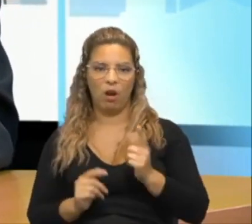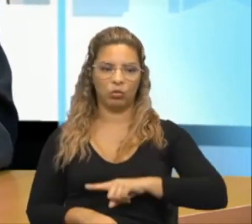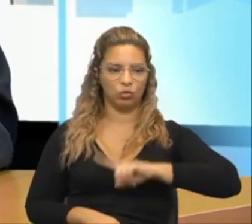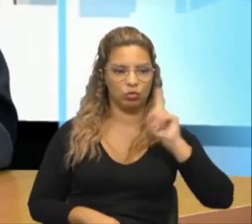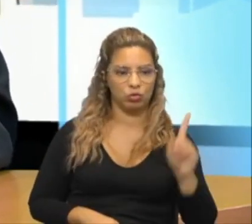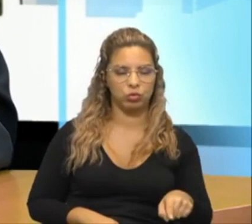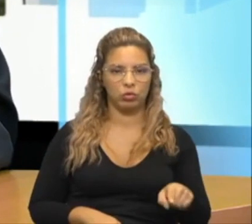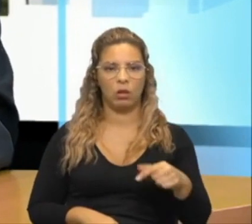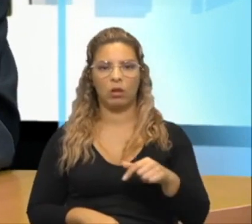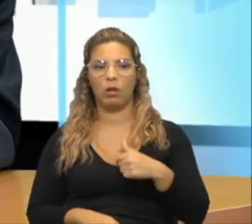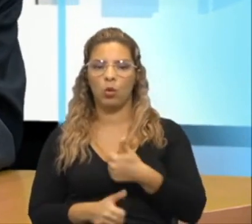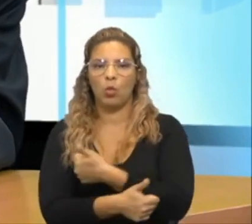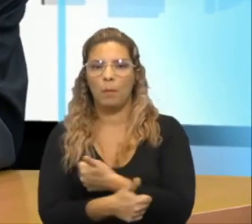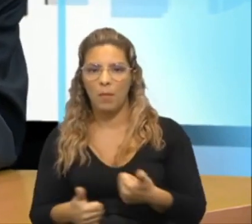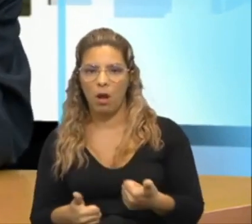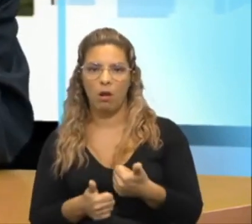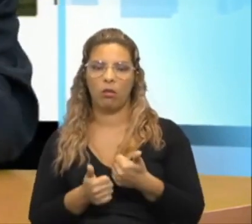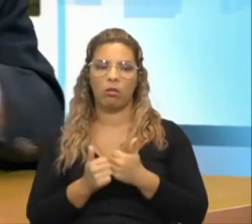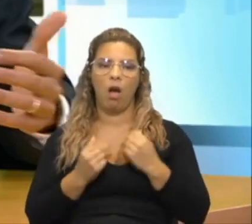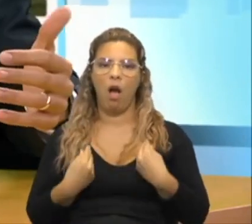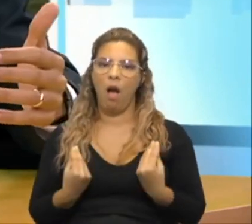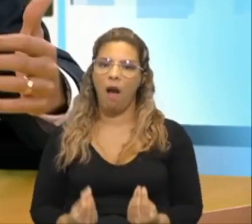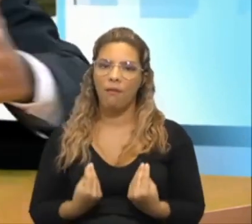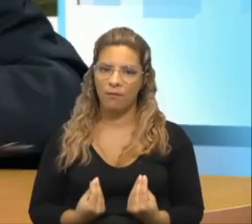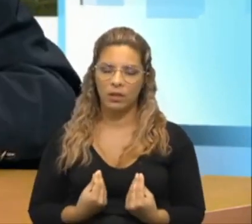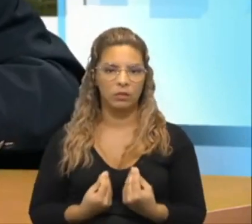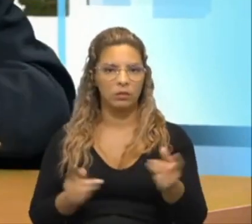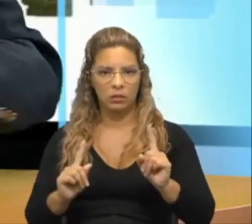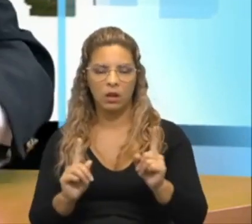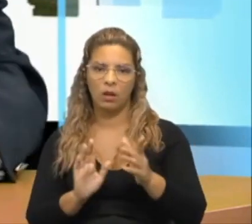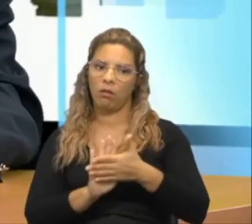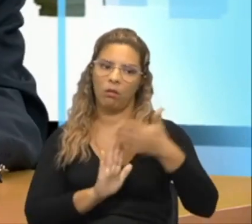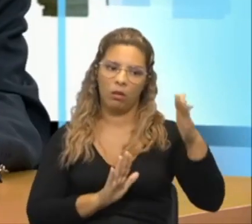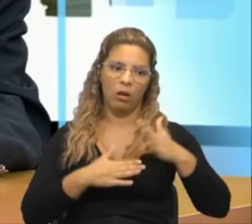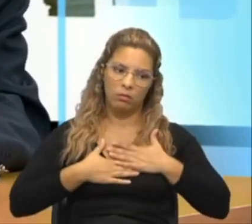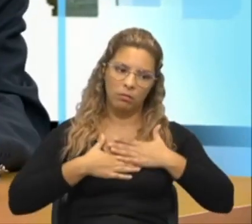do comodismo, do conforto, e perceber que é muito mais grandioso uma vida de entrega